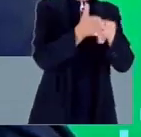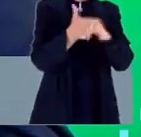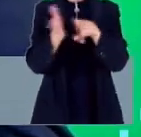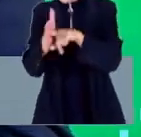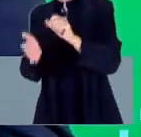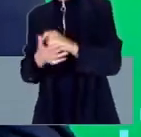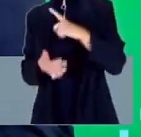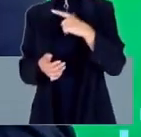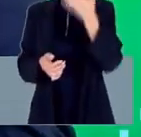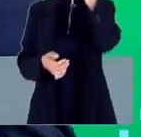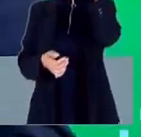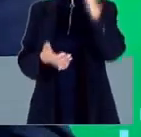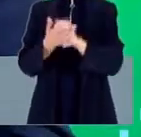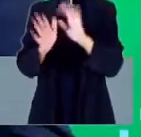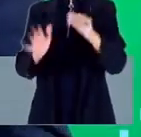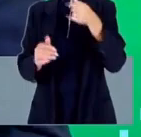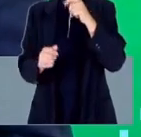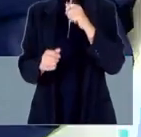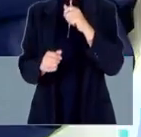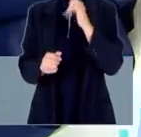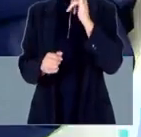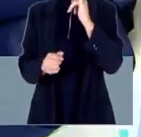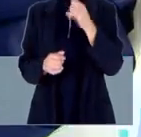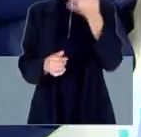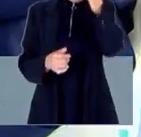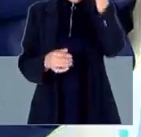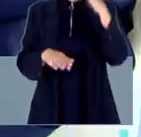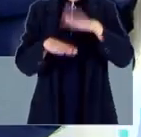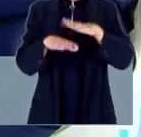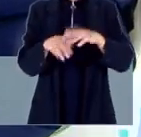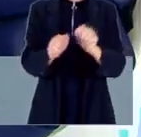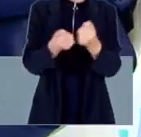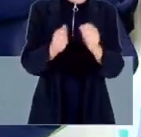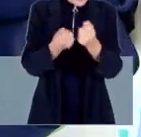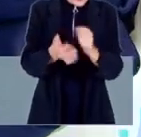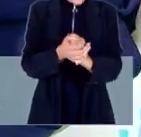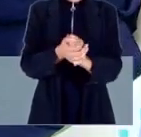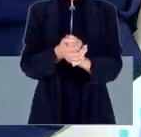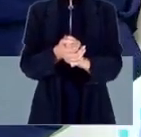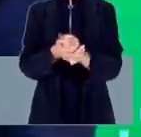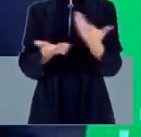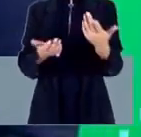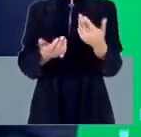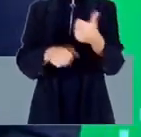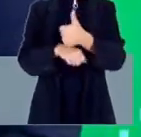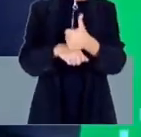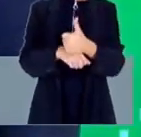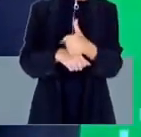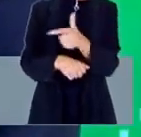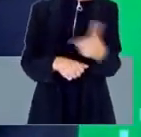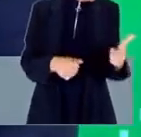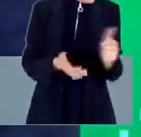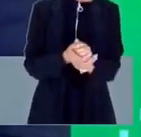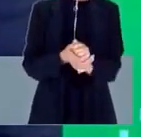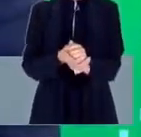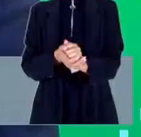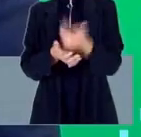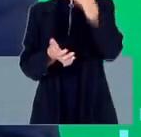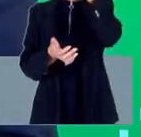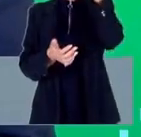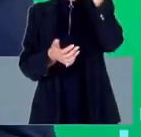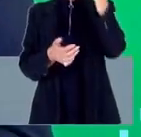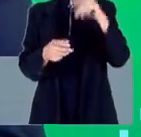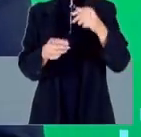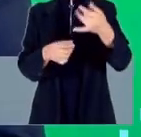tem alguém que é um padeiro aí você não acha padeiro Mais Você não acha essas um esses meninos que trabalham em